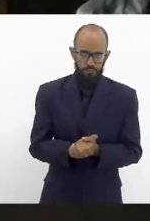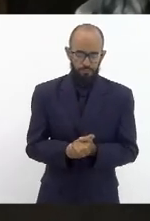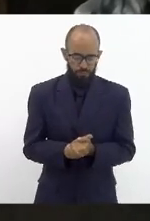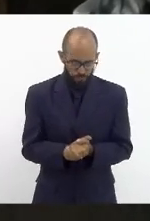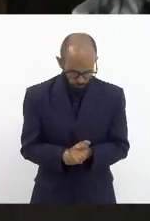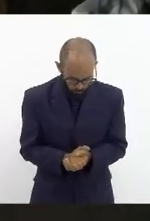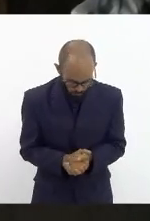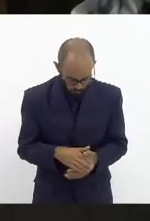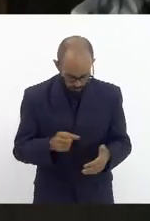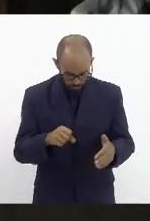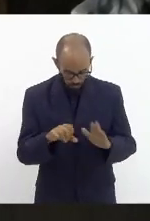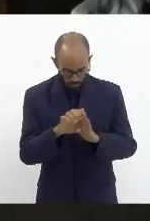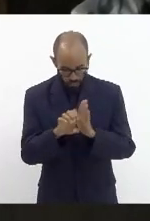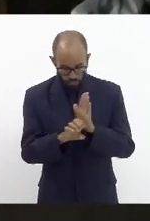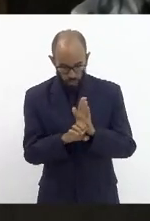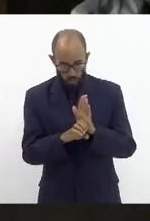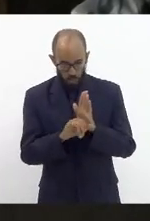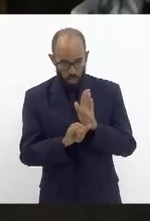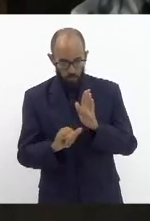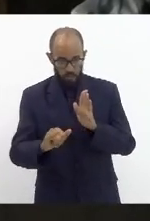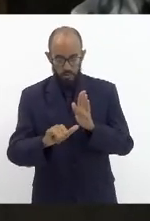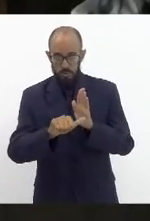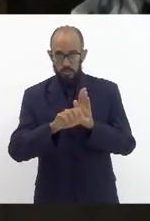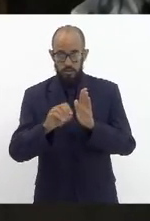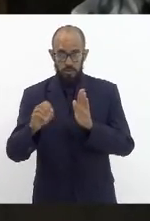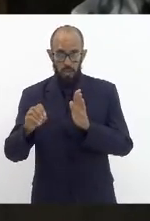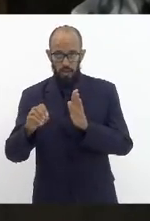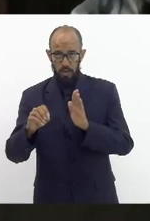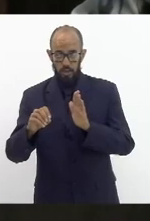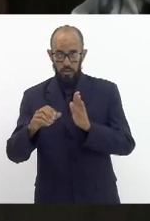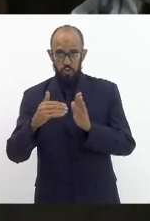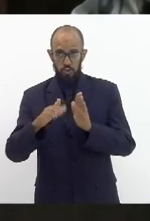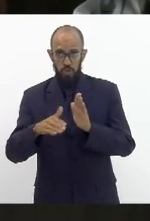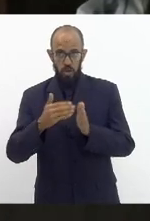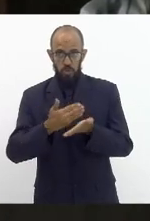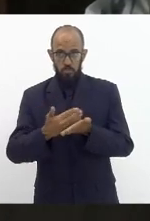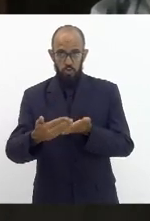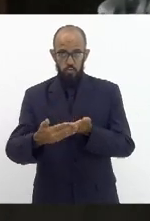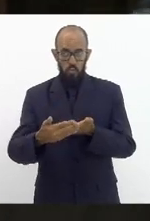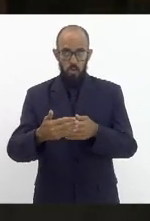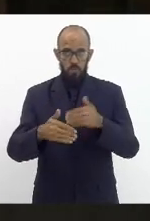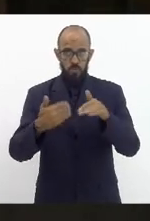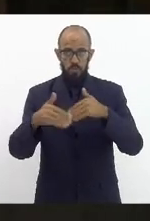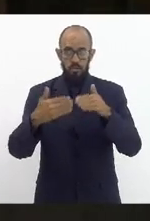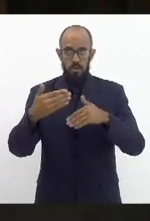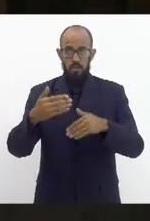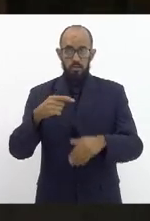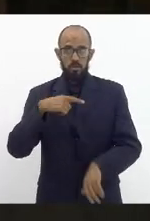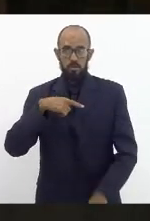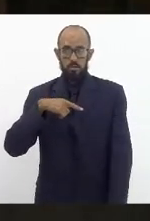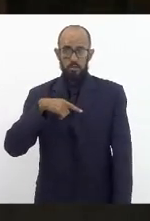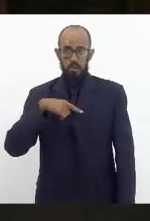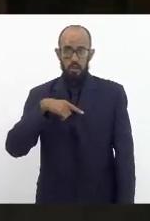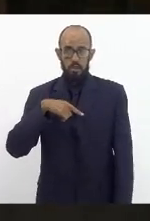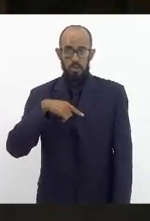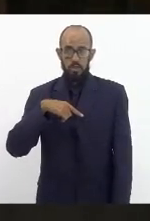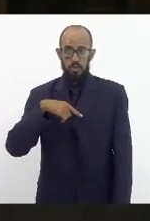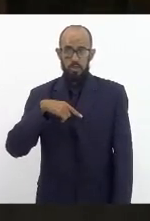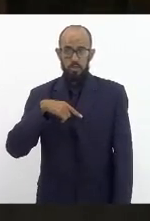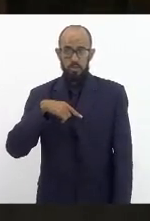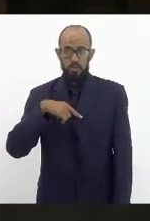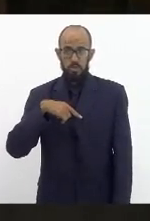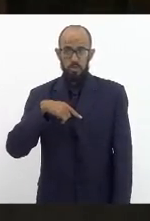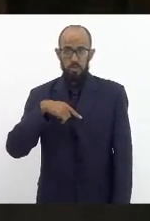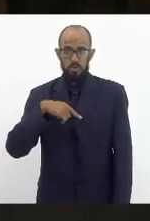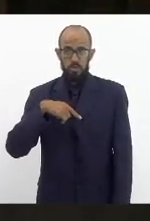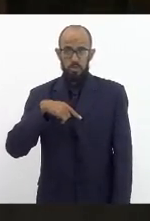Se um edital anuncia 100 e a gente já começa a avançar muito, já